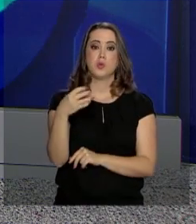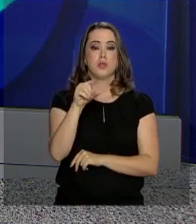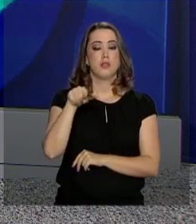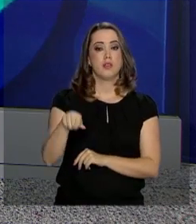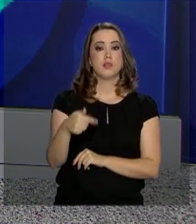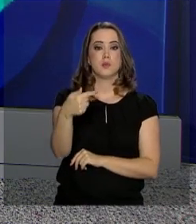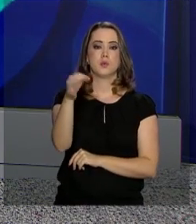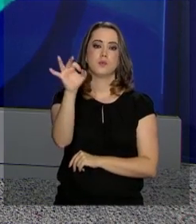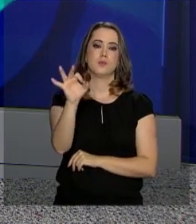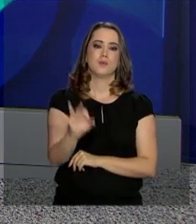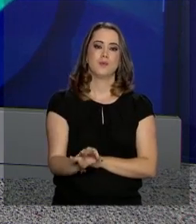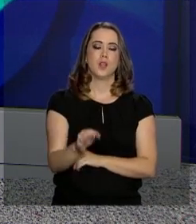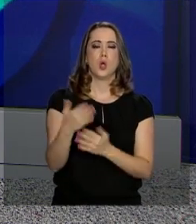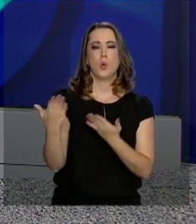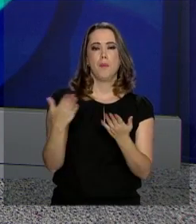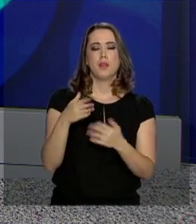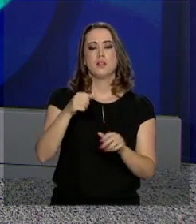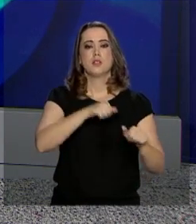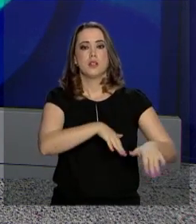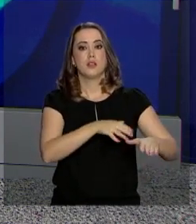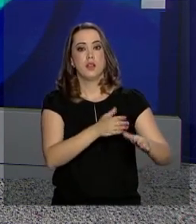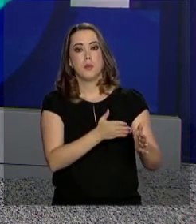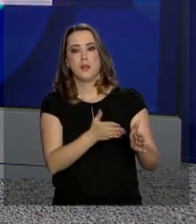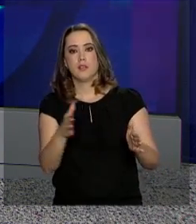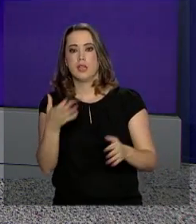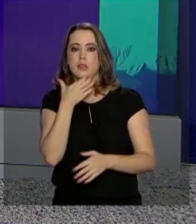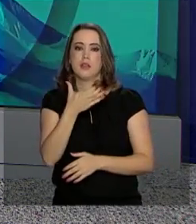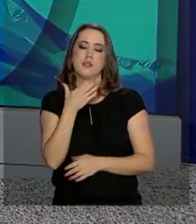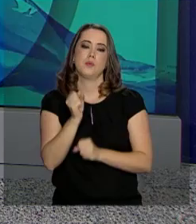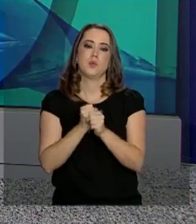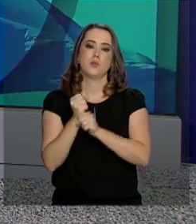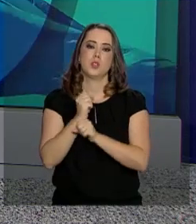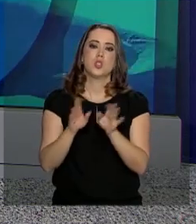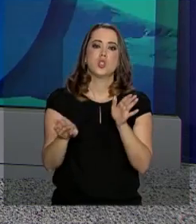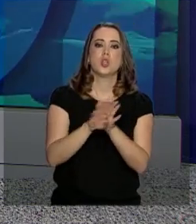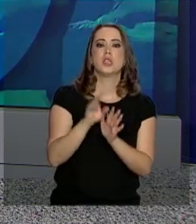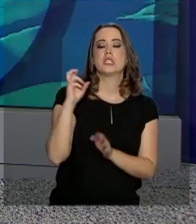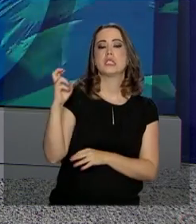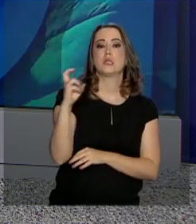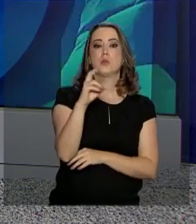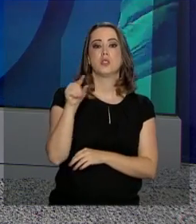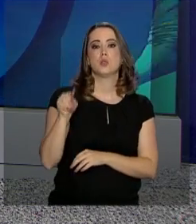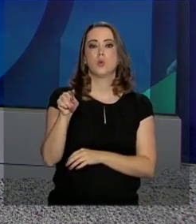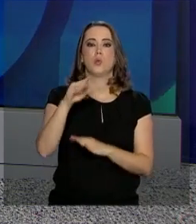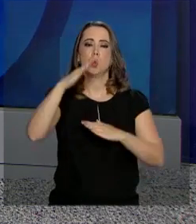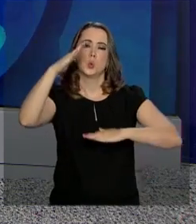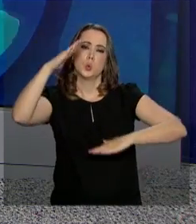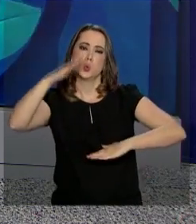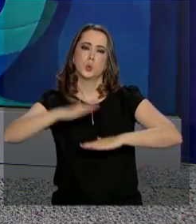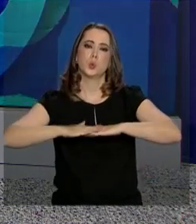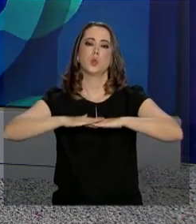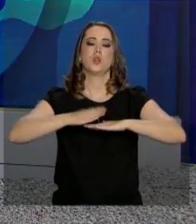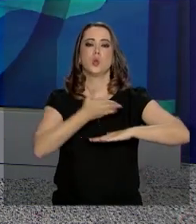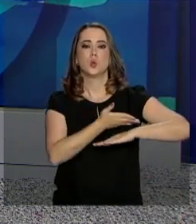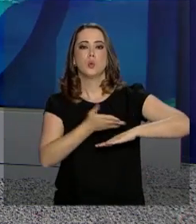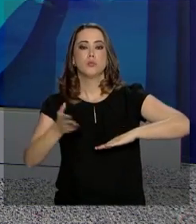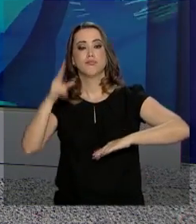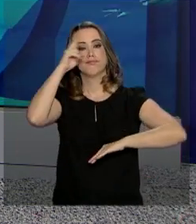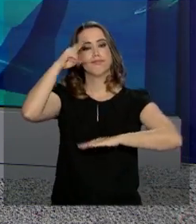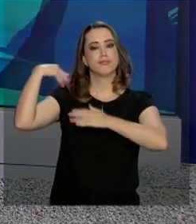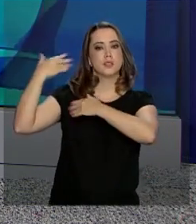10,7 pontos de setembro a dezembro do ano passado, chegando a 55 pontos, o menor nível da série